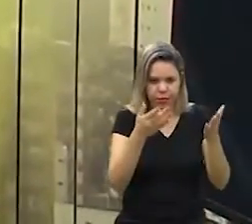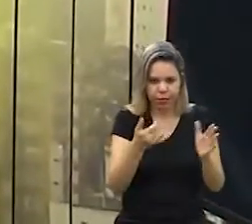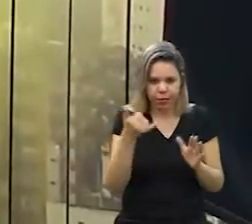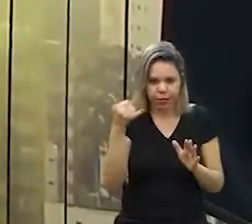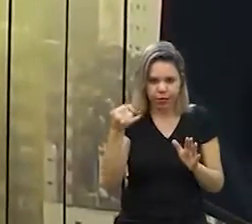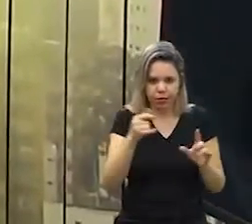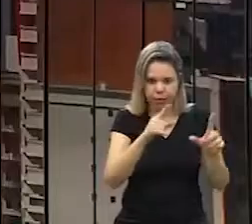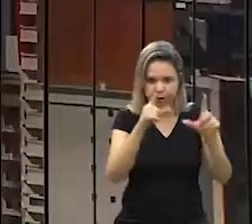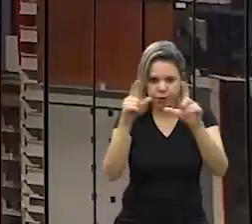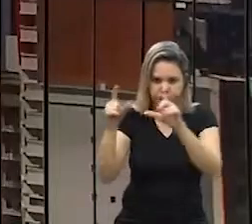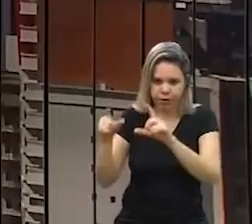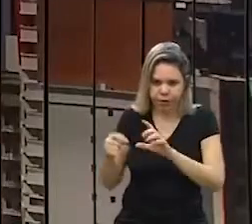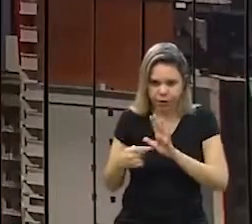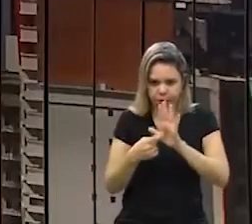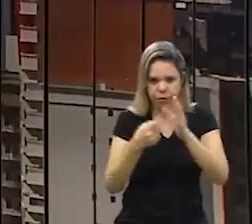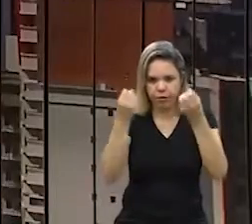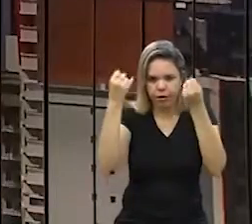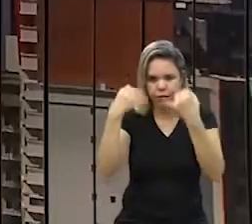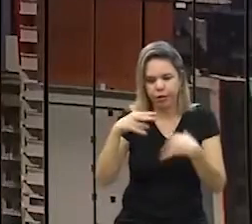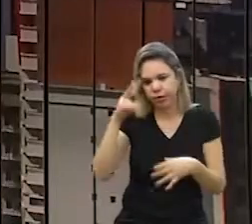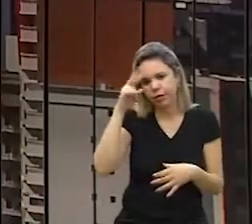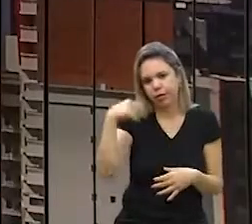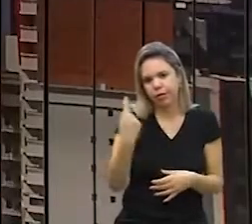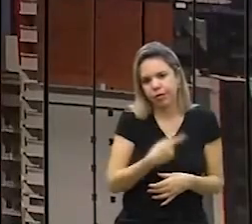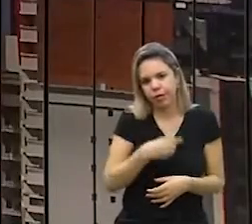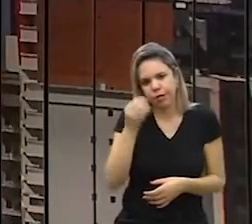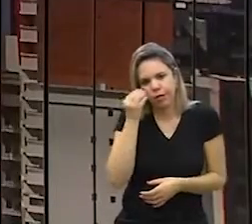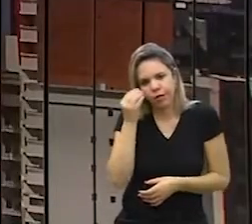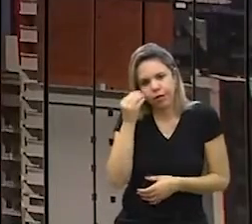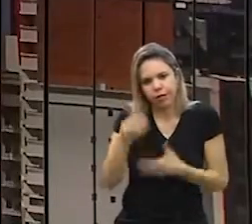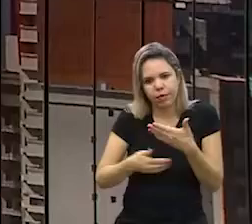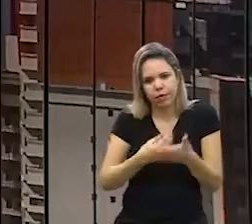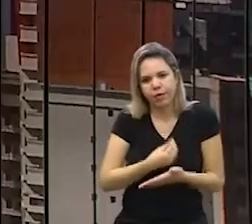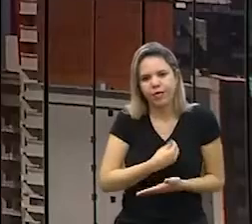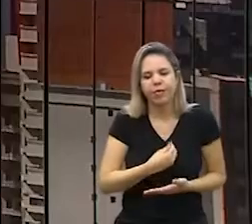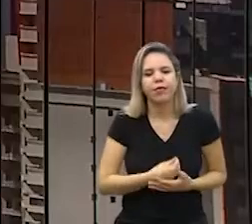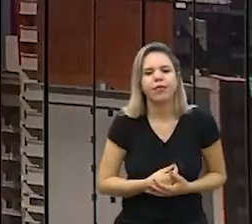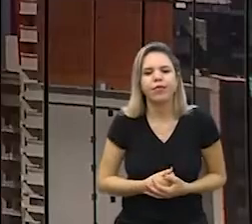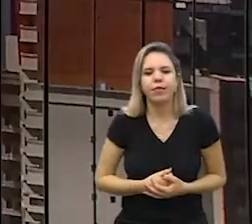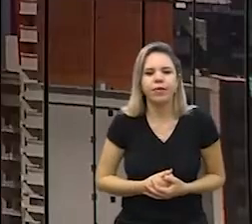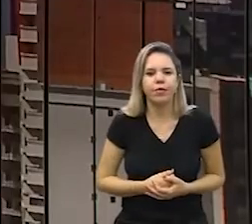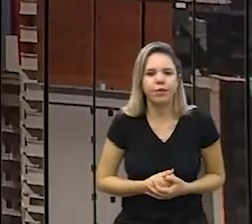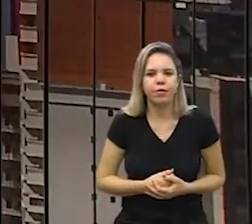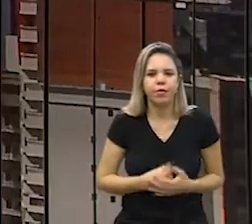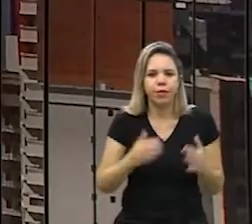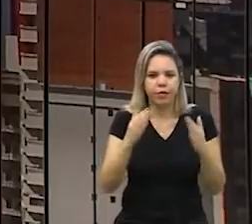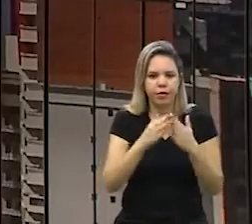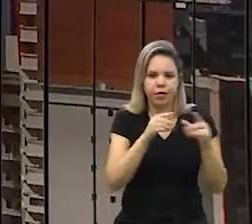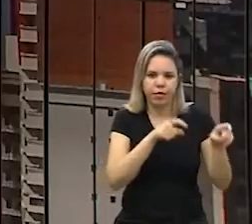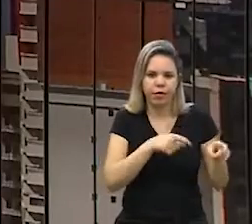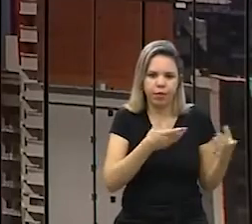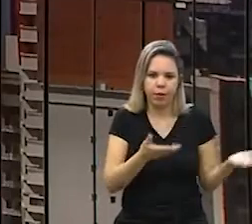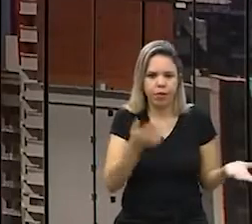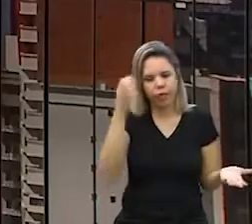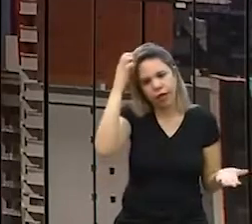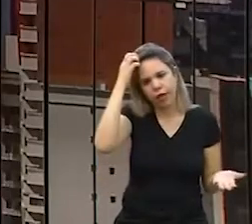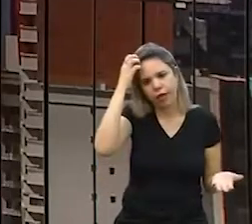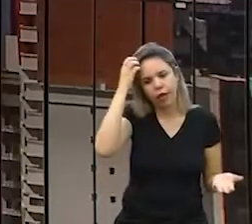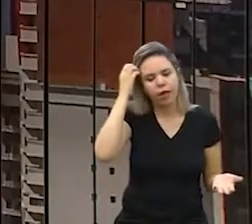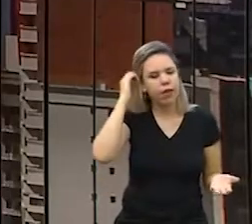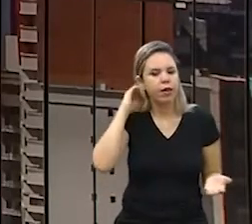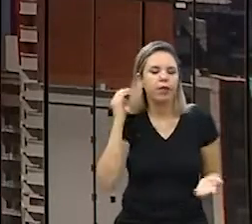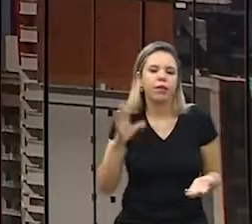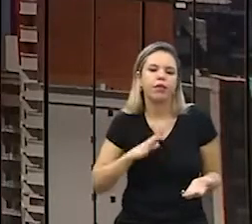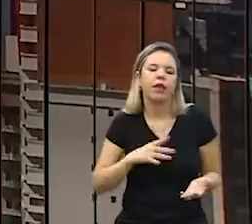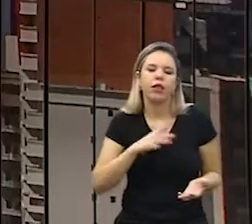celular, tá, e fazendo um tour enquanto vai contando para a gente tentar, um pouquinho, né, da sua rotina. Tá, eu moro numa chácara aqui no município